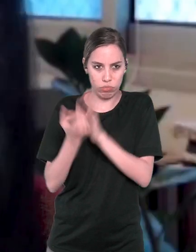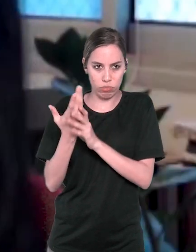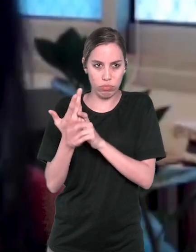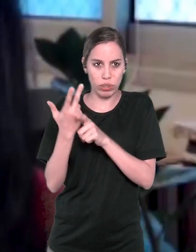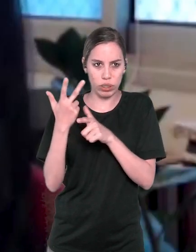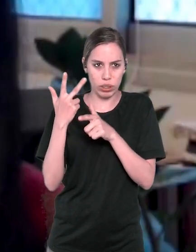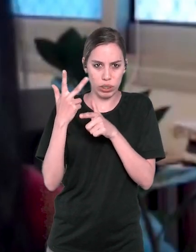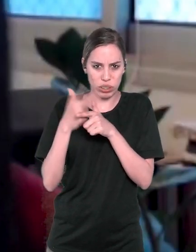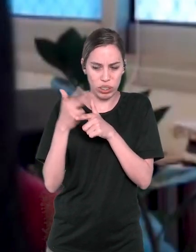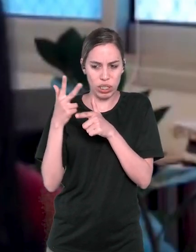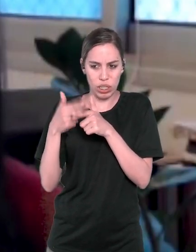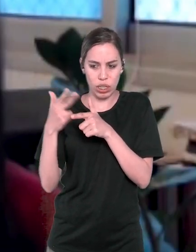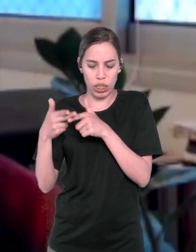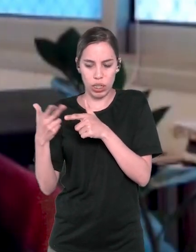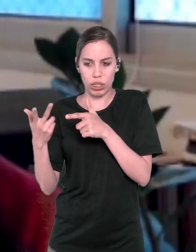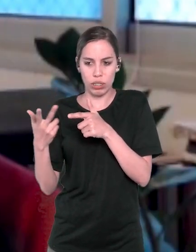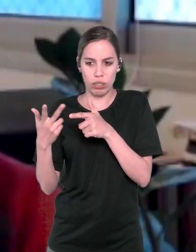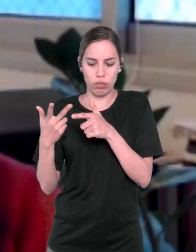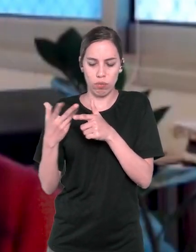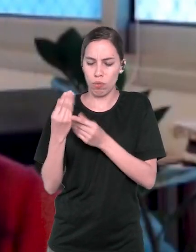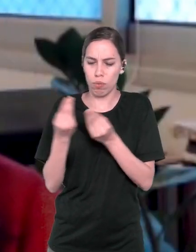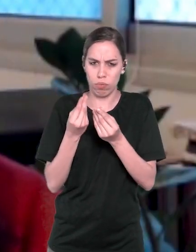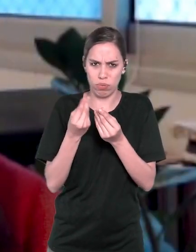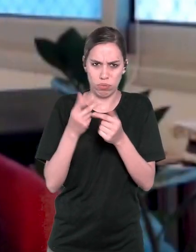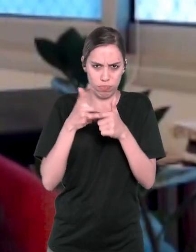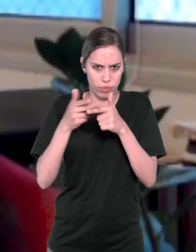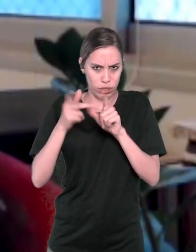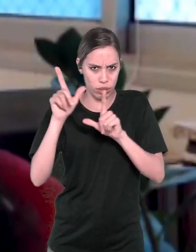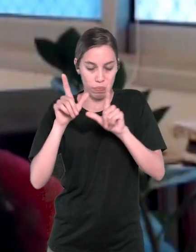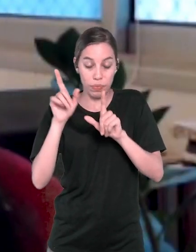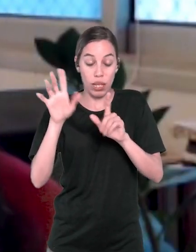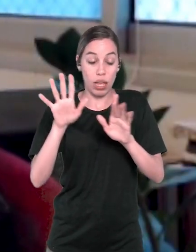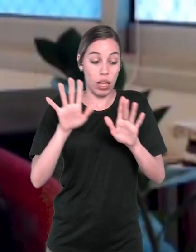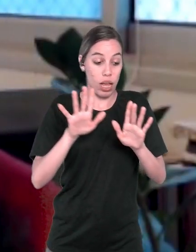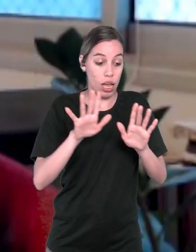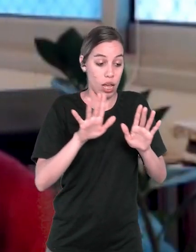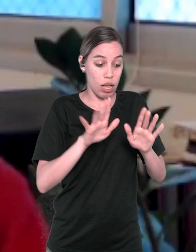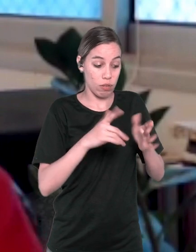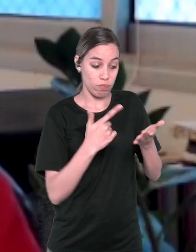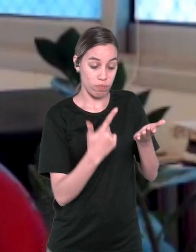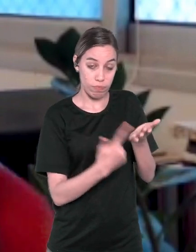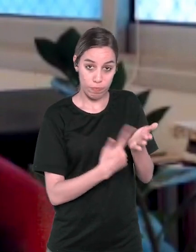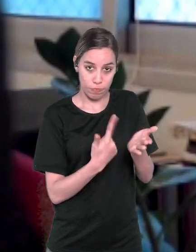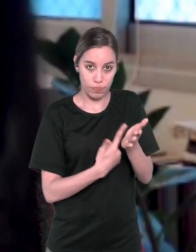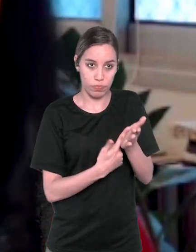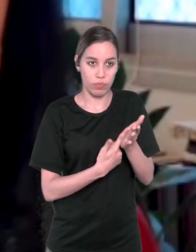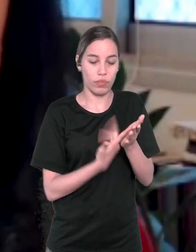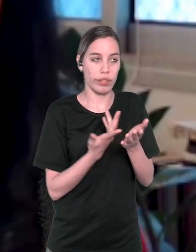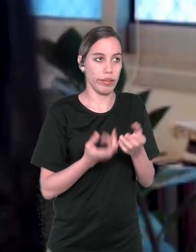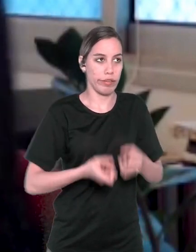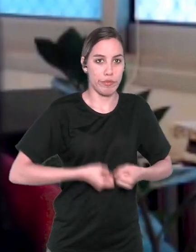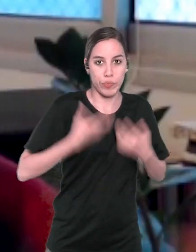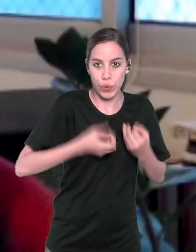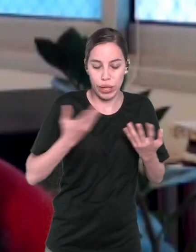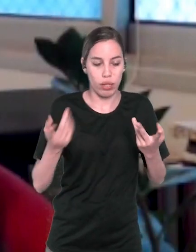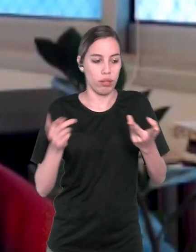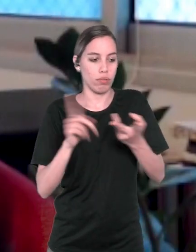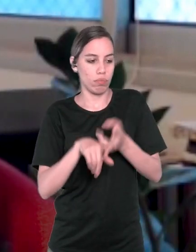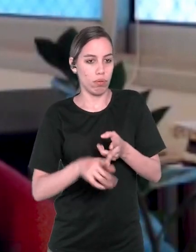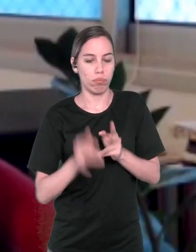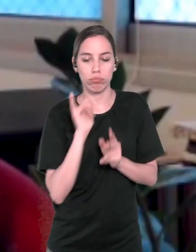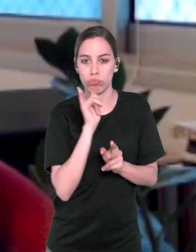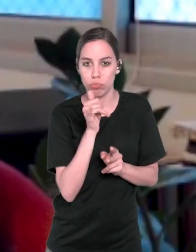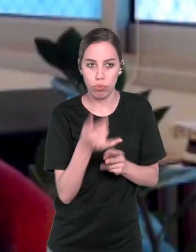séries, né, de poemas, de contos, né, de